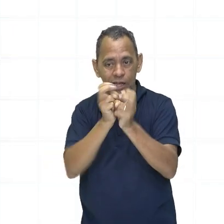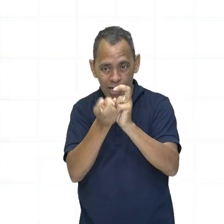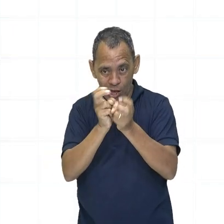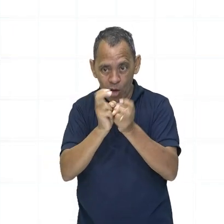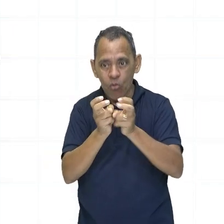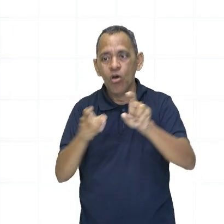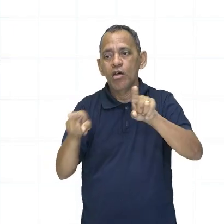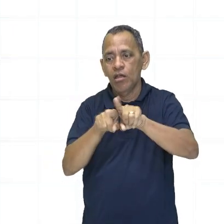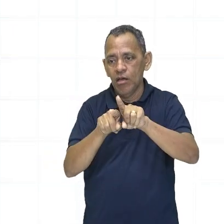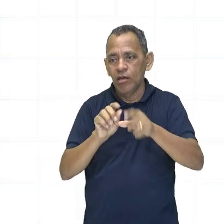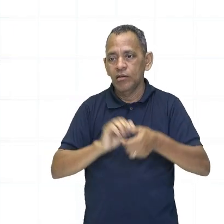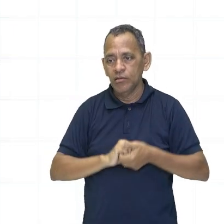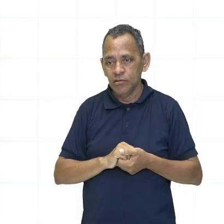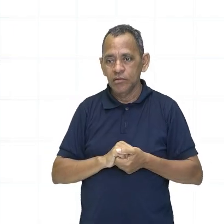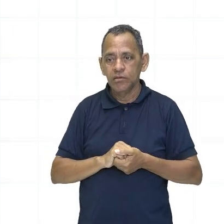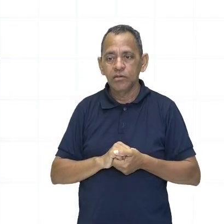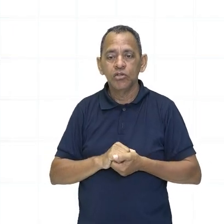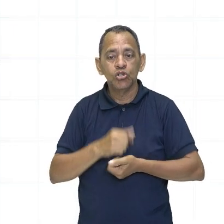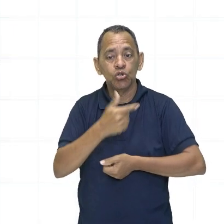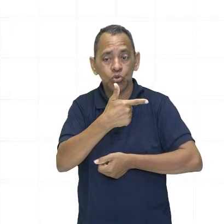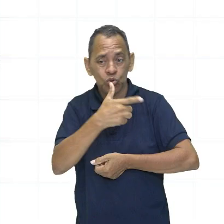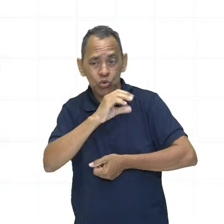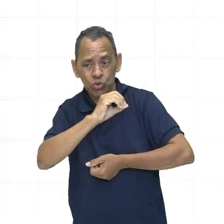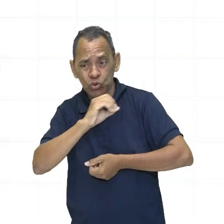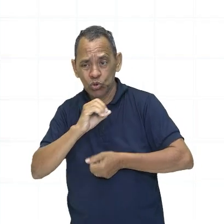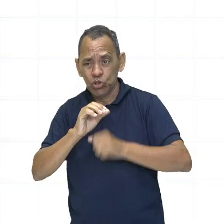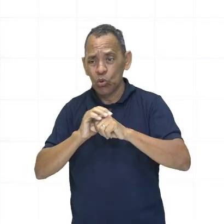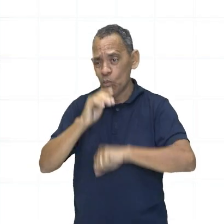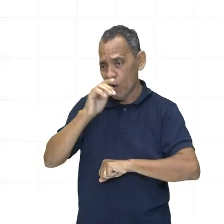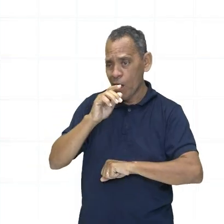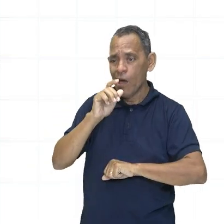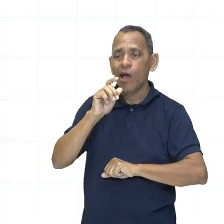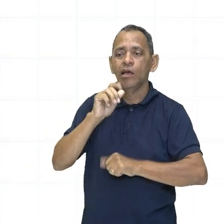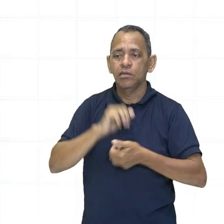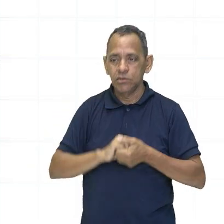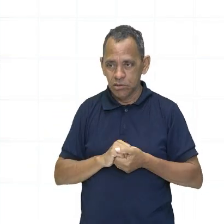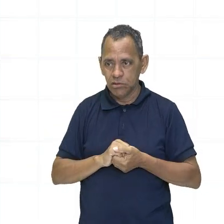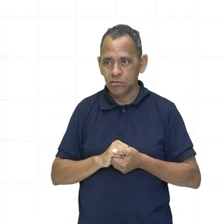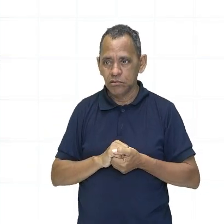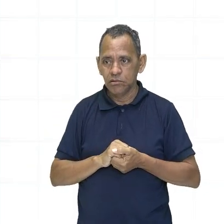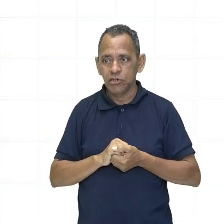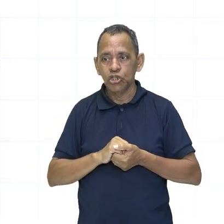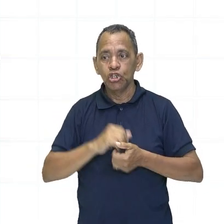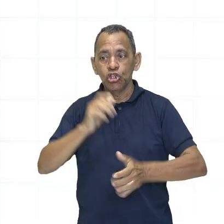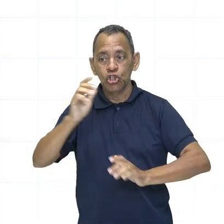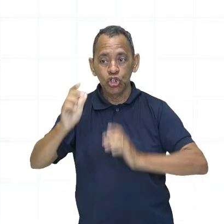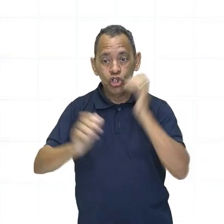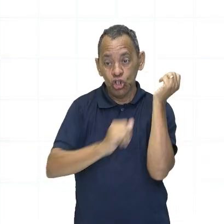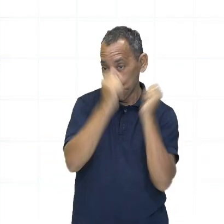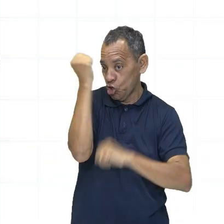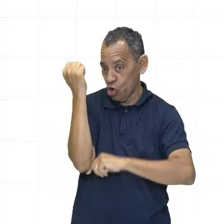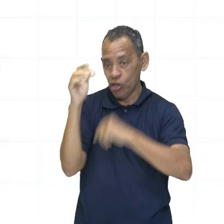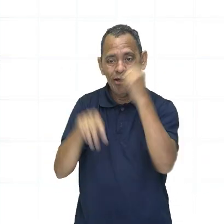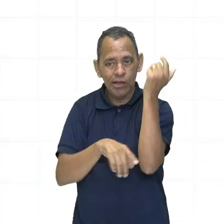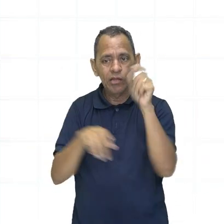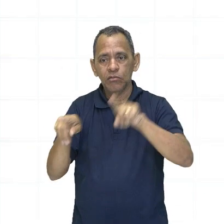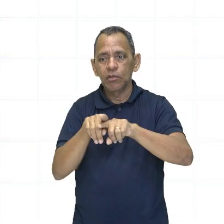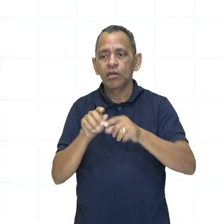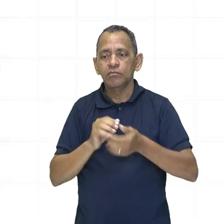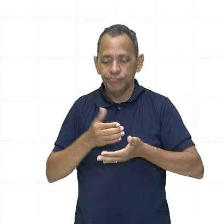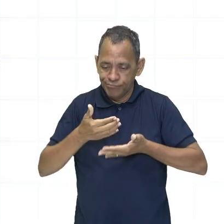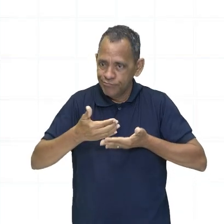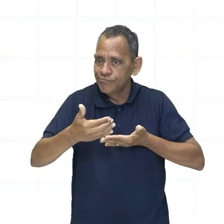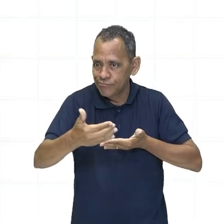Existem mais de 200 passos de frevo, olha que interessante, que foram criados ao longo do tempo,